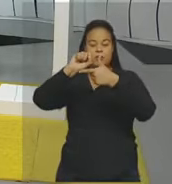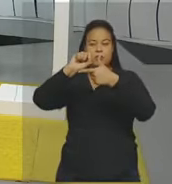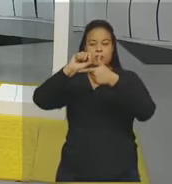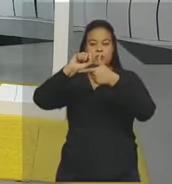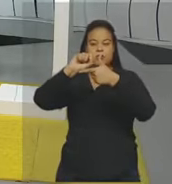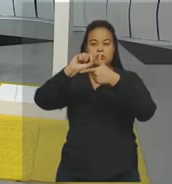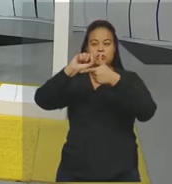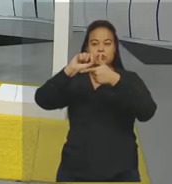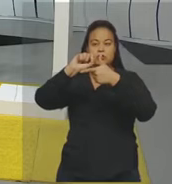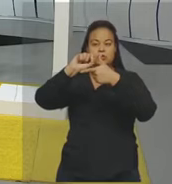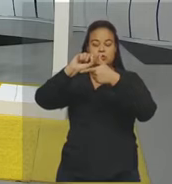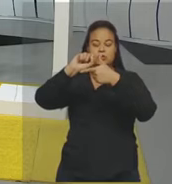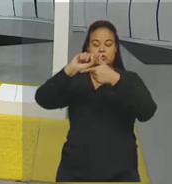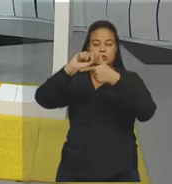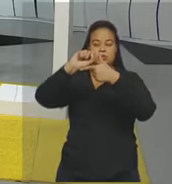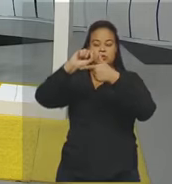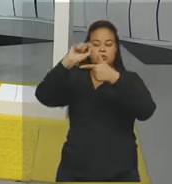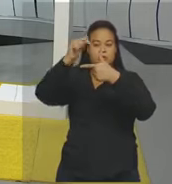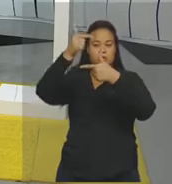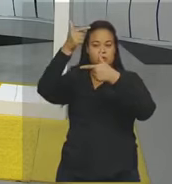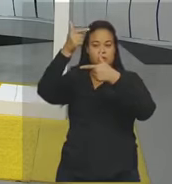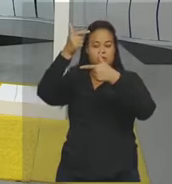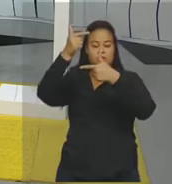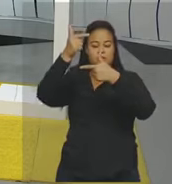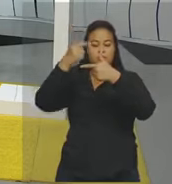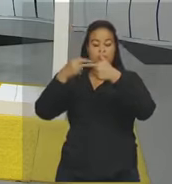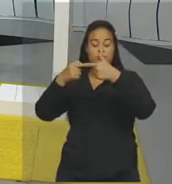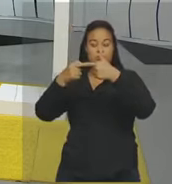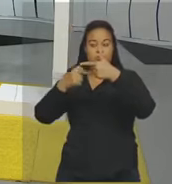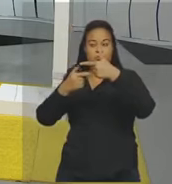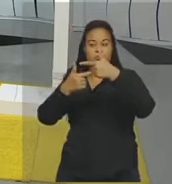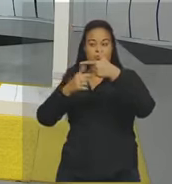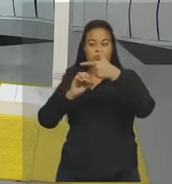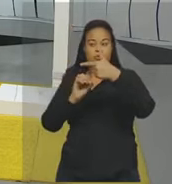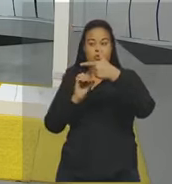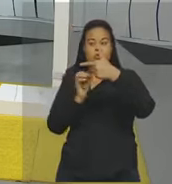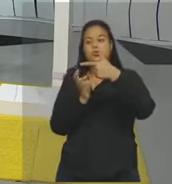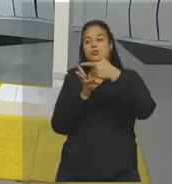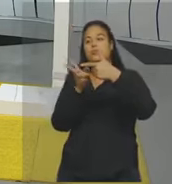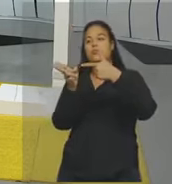dividido por 20. Então, aqui vai dar 20